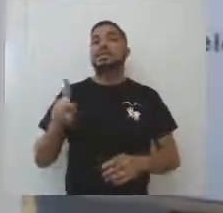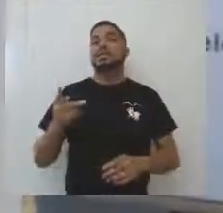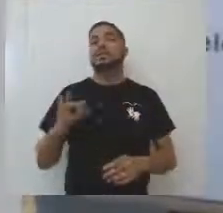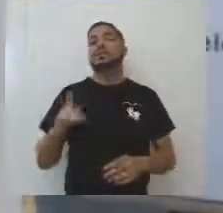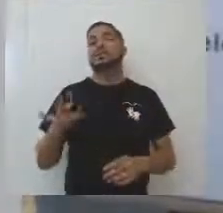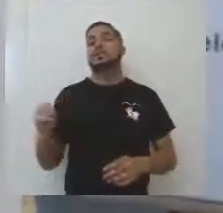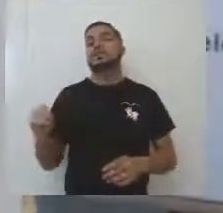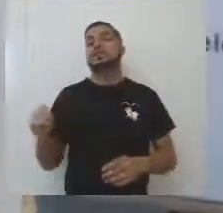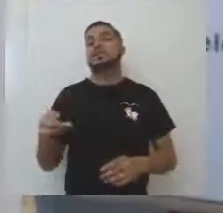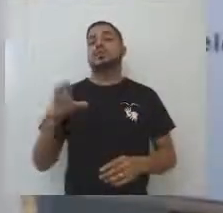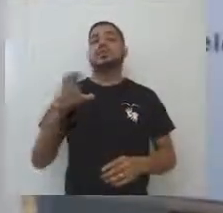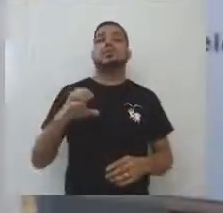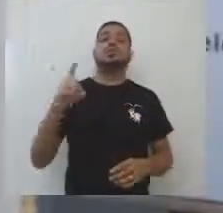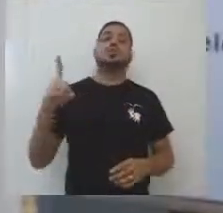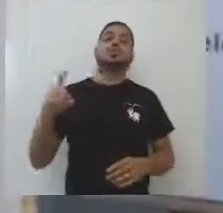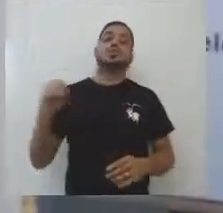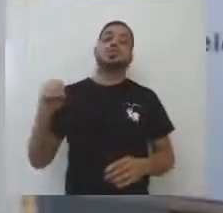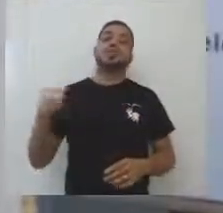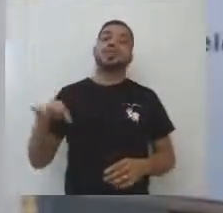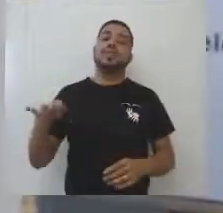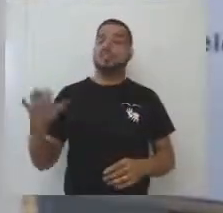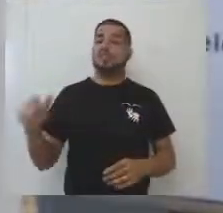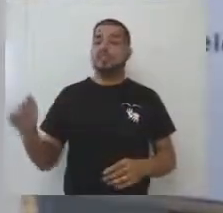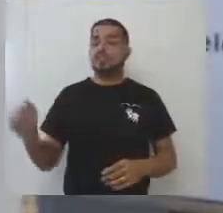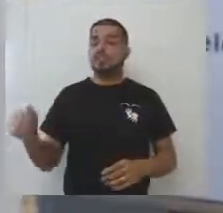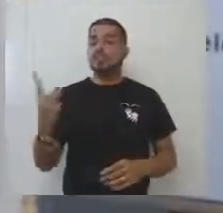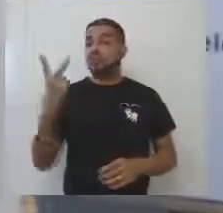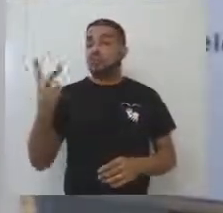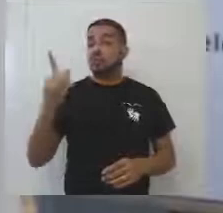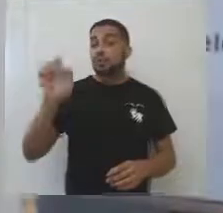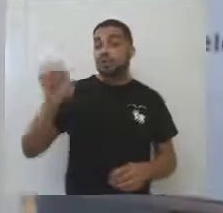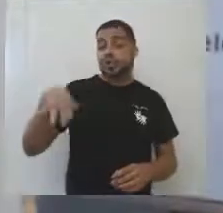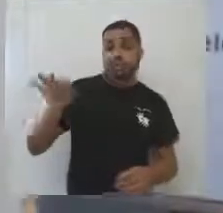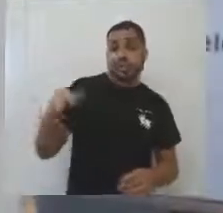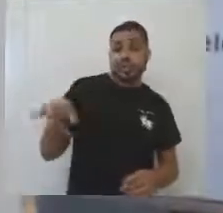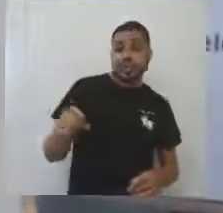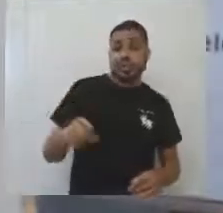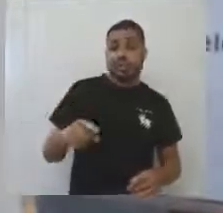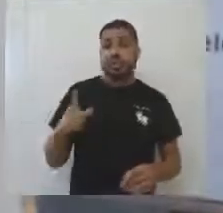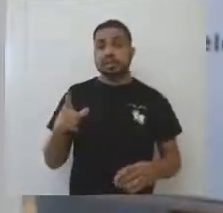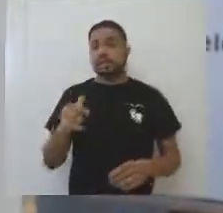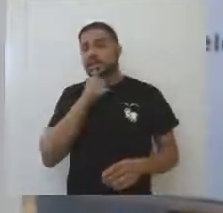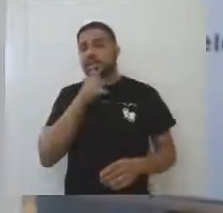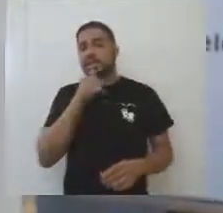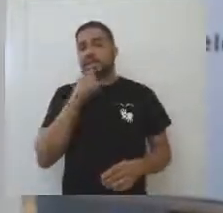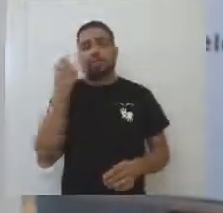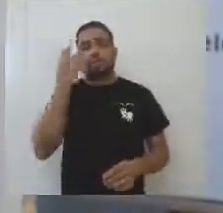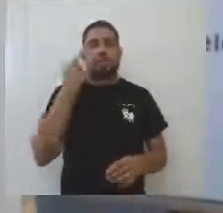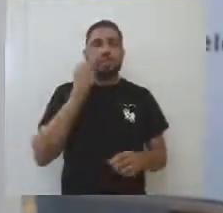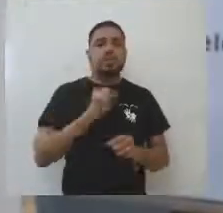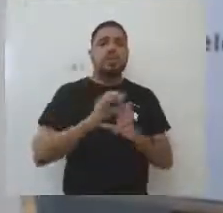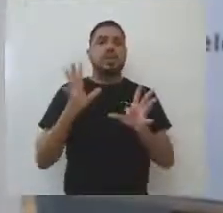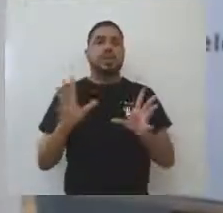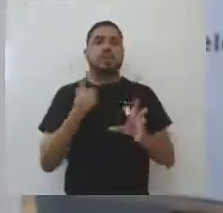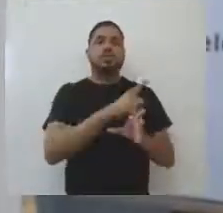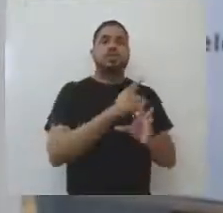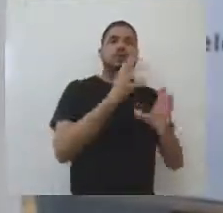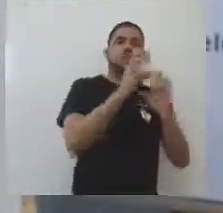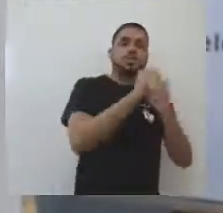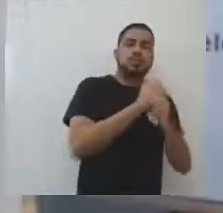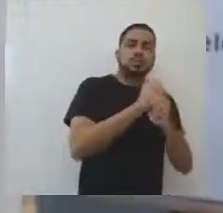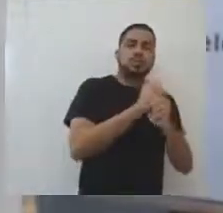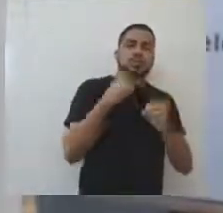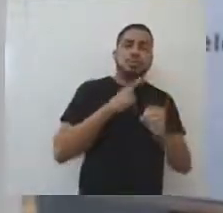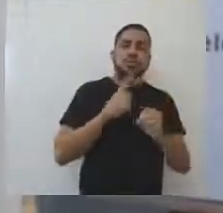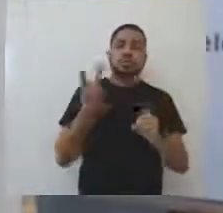a codominância. É quando os 2 genes diferentes eles são ativados, por exemplo, um olho claro e um olho escuro. Tu tem o gene